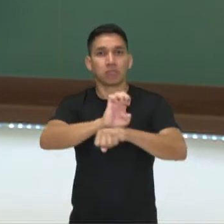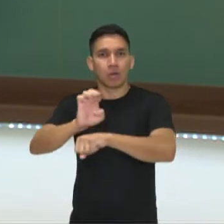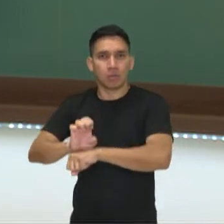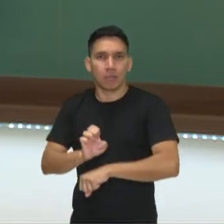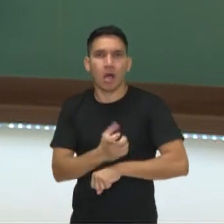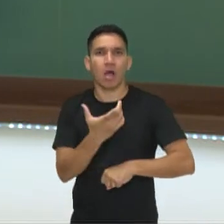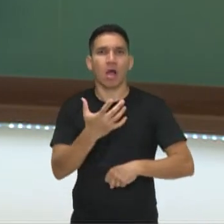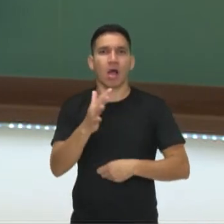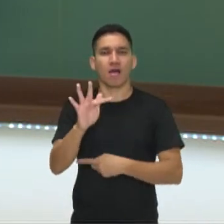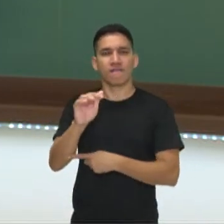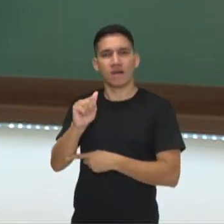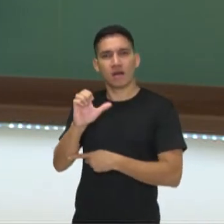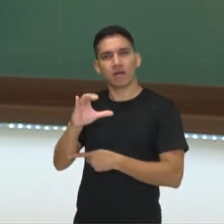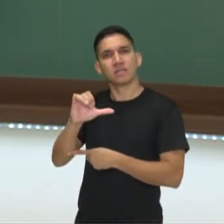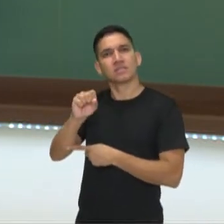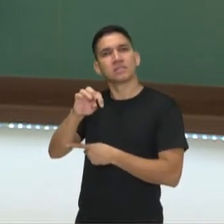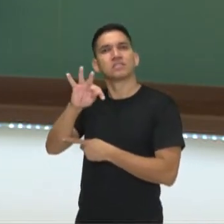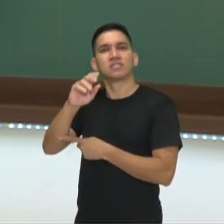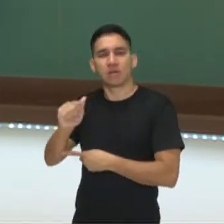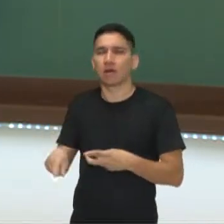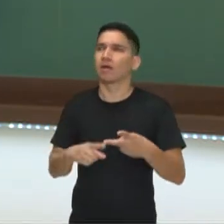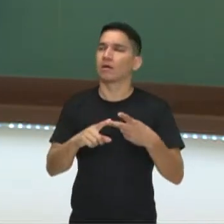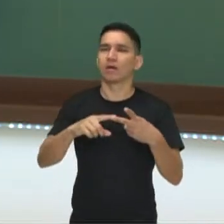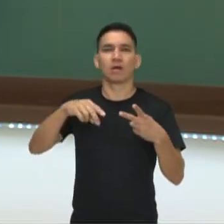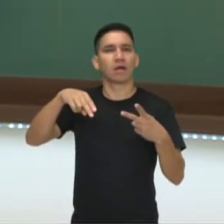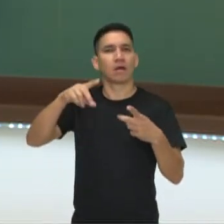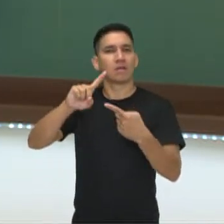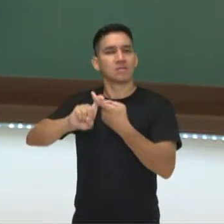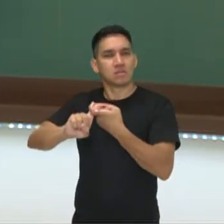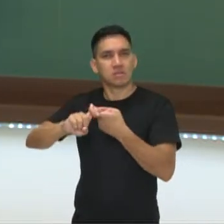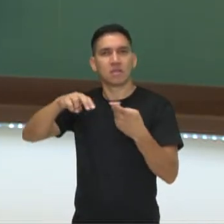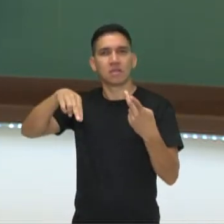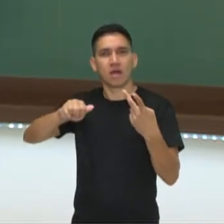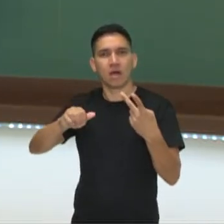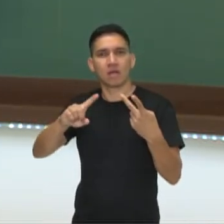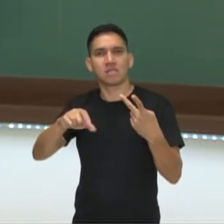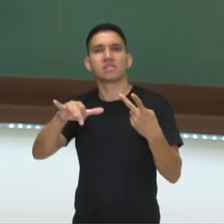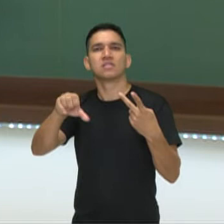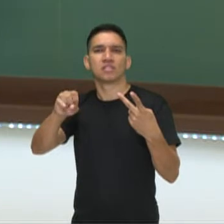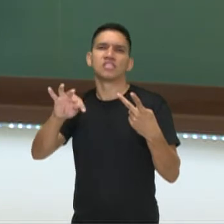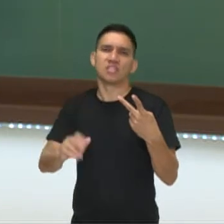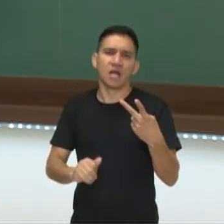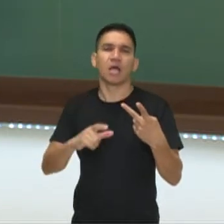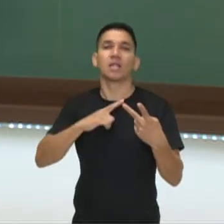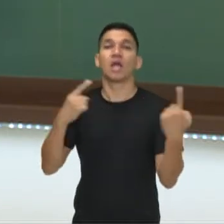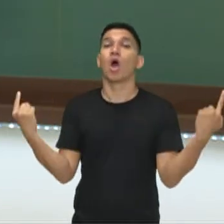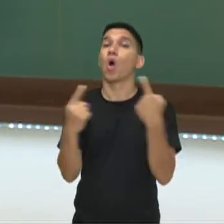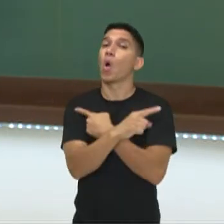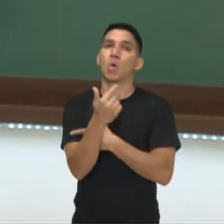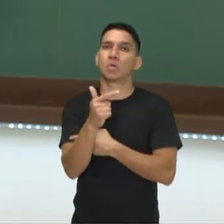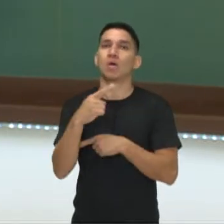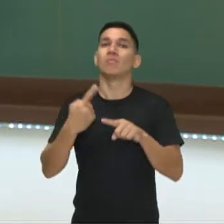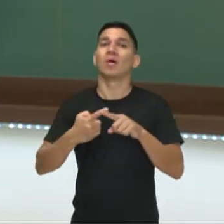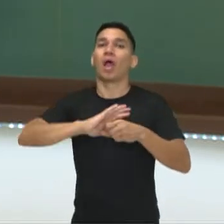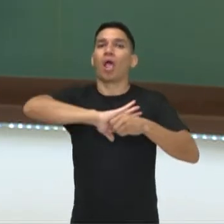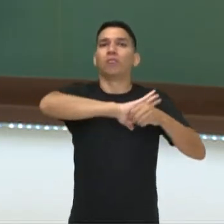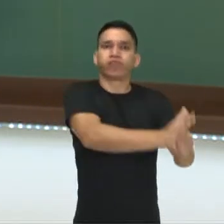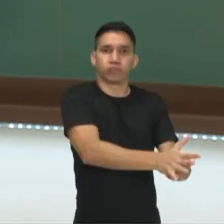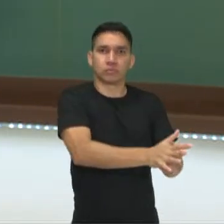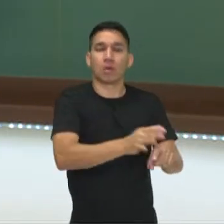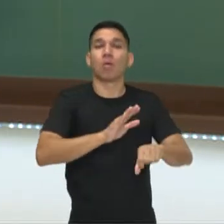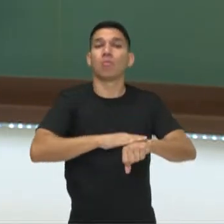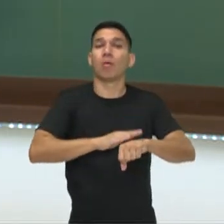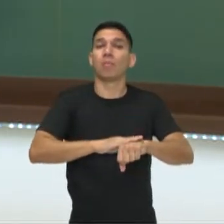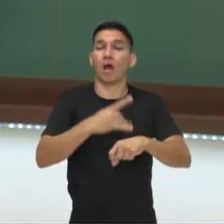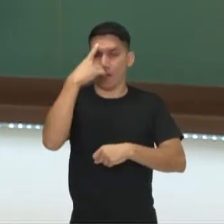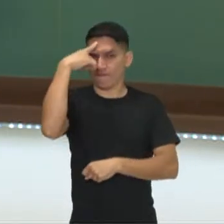fascistas, estados nazistas, por exemplo, né, a oposição não existia, ela é totalmente reprimida na violência. Então essa é uma